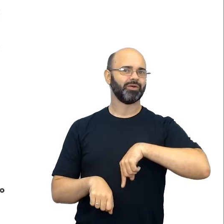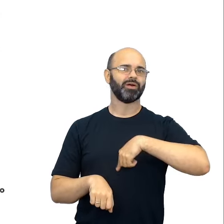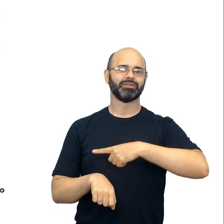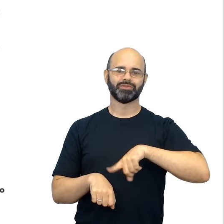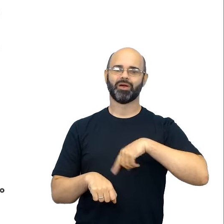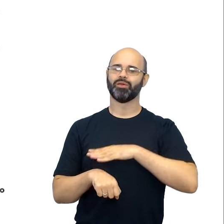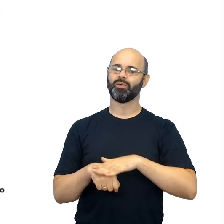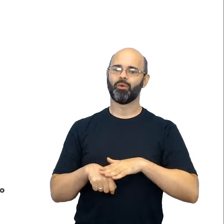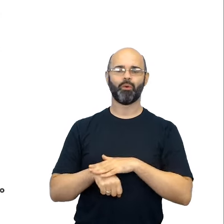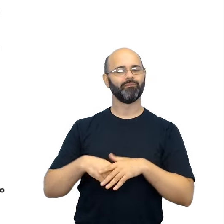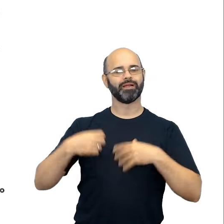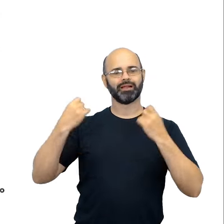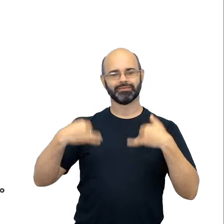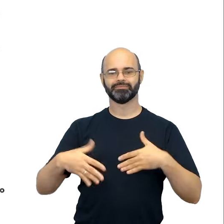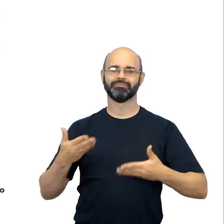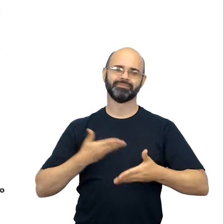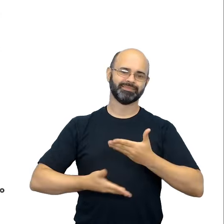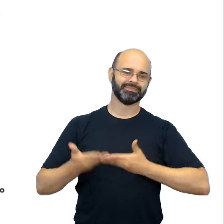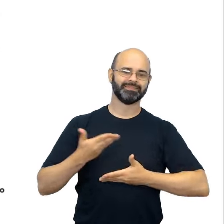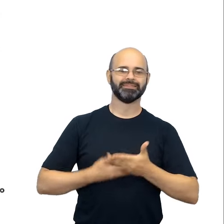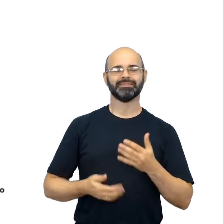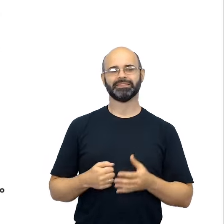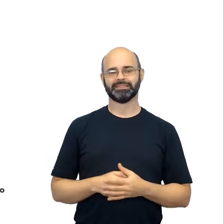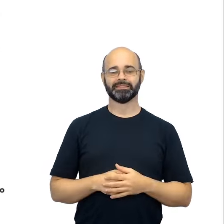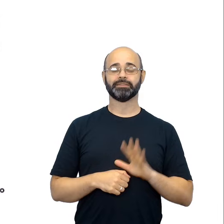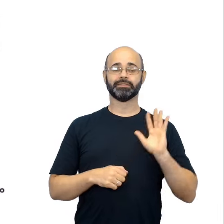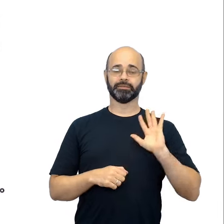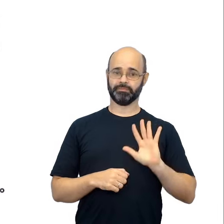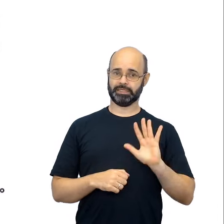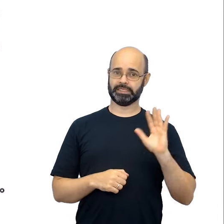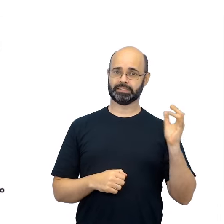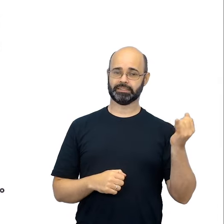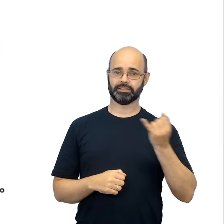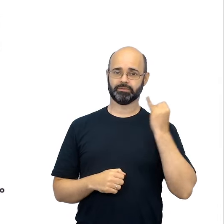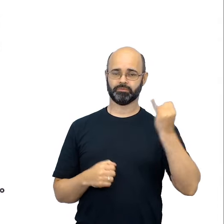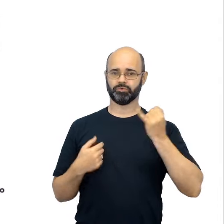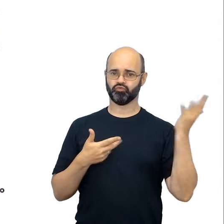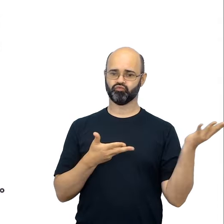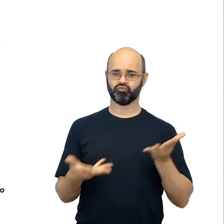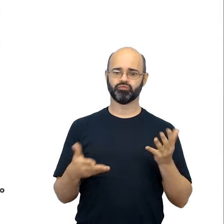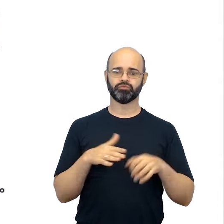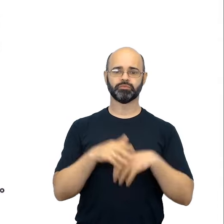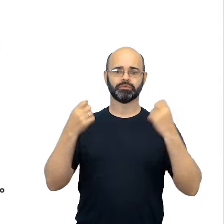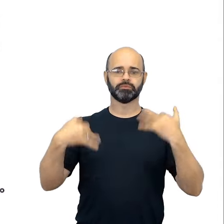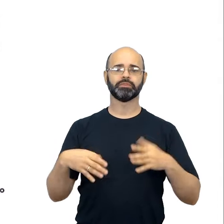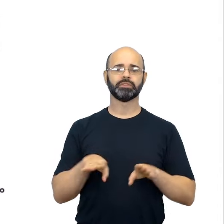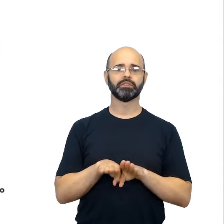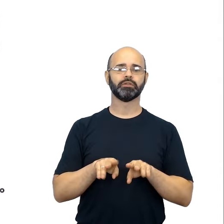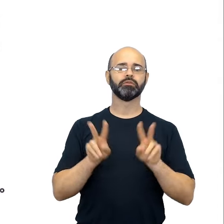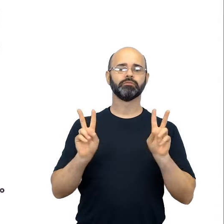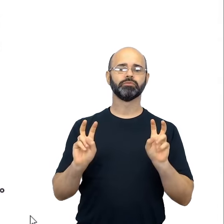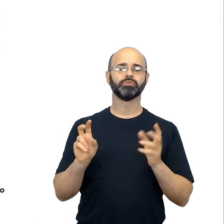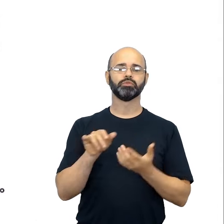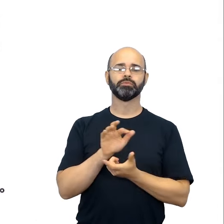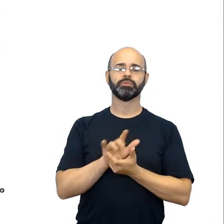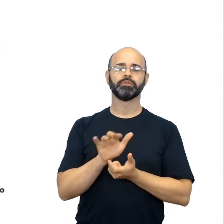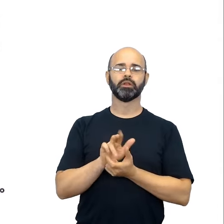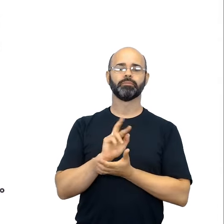Mas alguns pontos importantes, então, ao que nós queremos apresentar aqui para vocês em relação ao